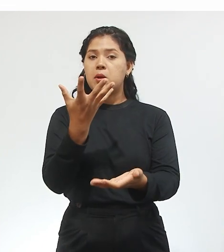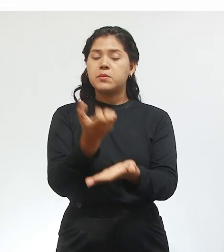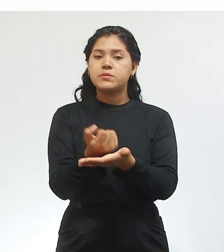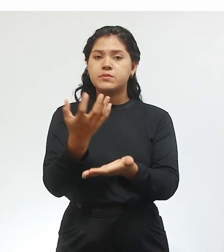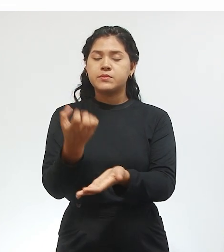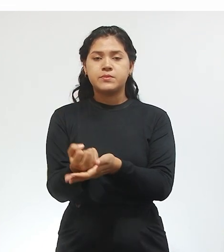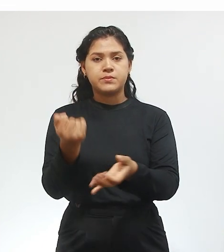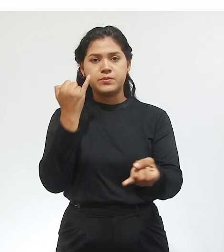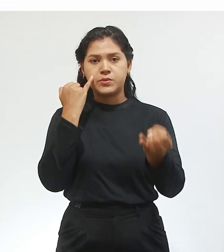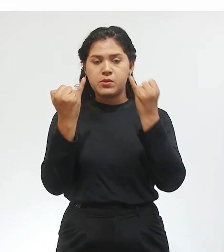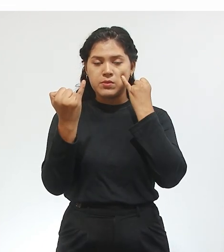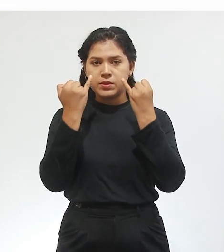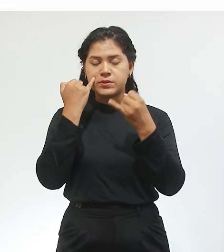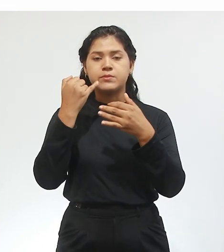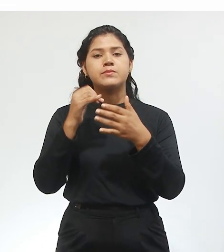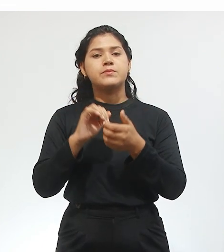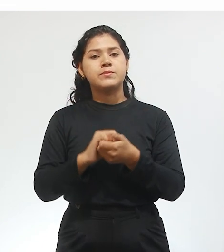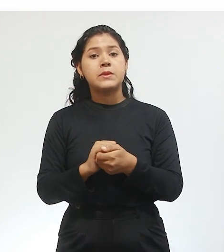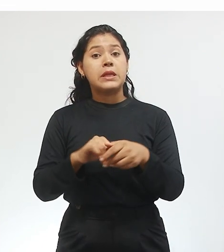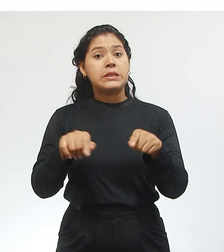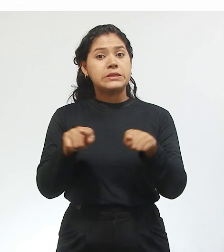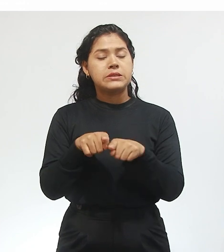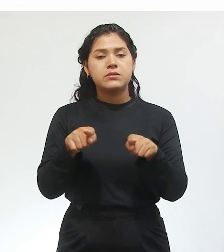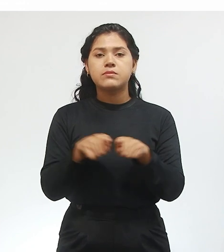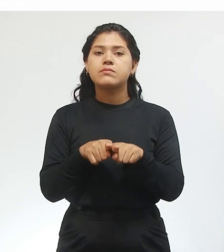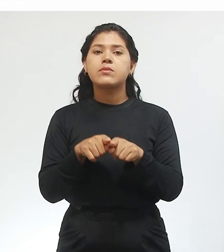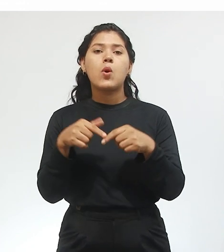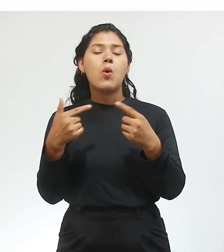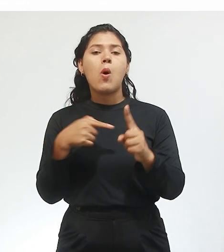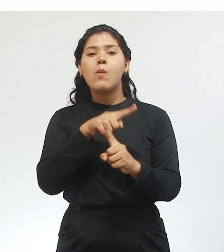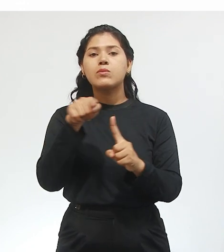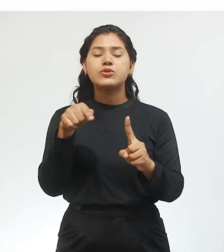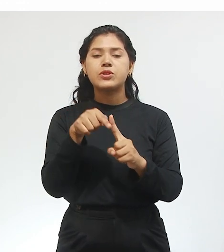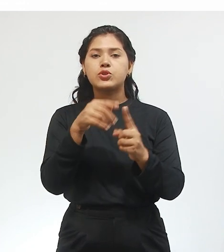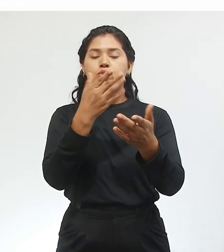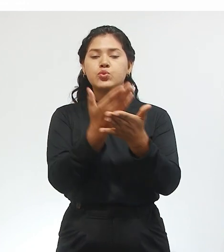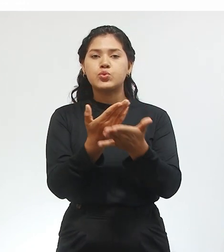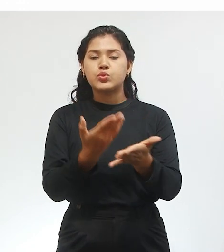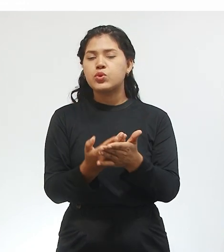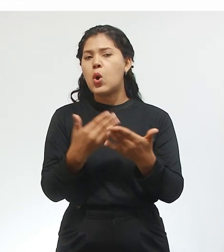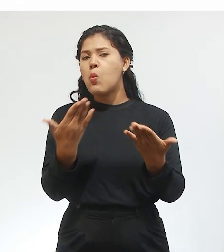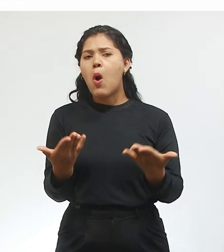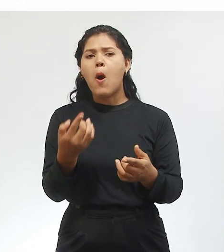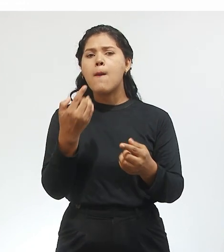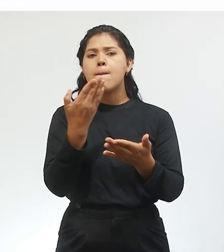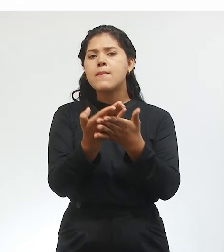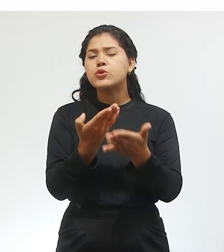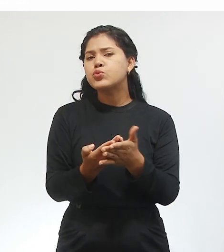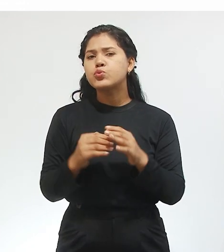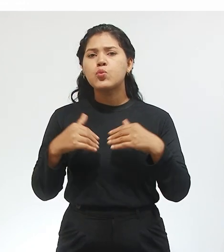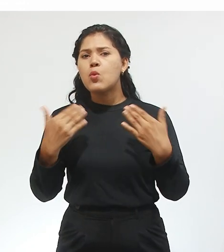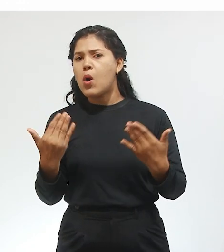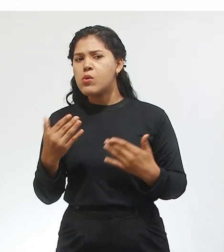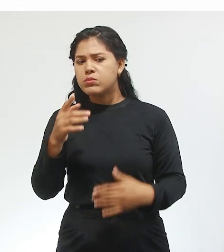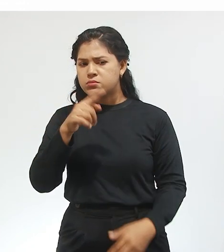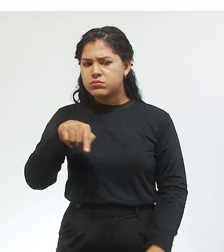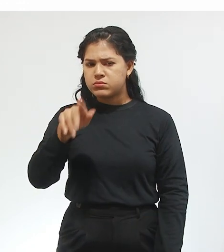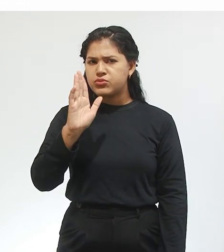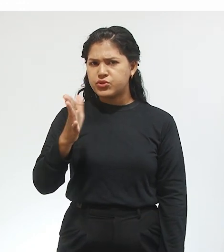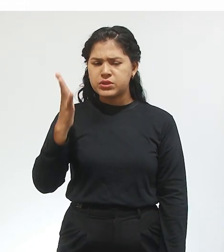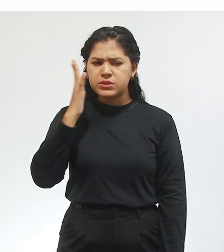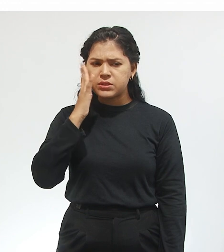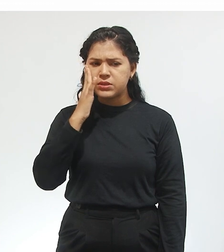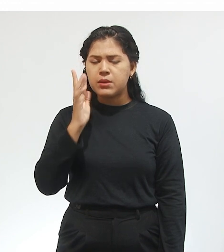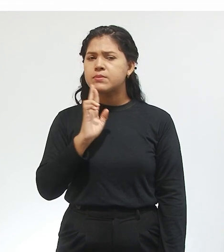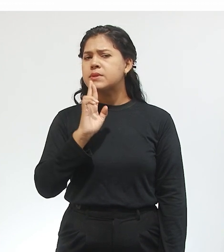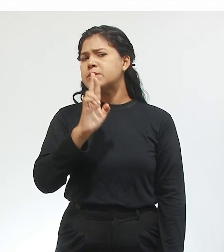atos e fatos da contabilidade. E também vimos qual é o objeto de estudo. Qual é o seu objeto de estudo? Alguém aí já sabe a resposta? Respondem aí